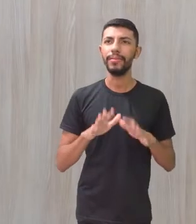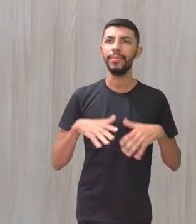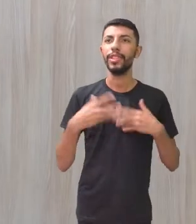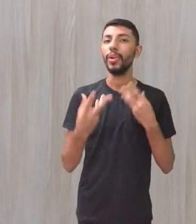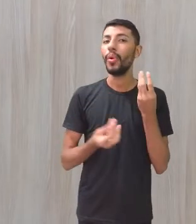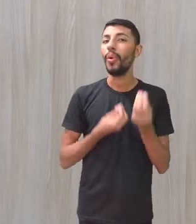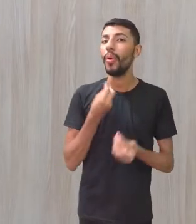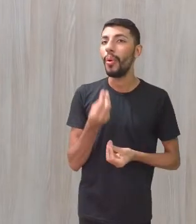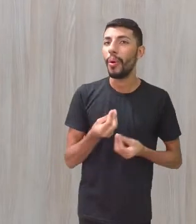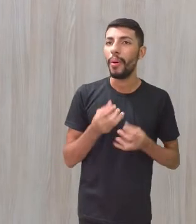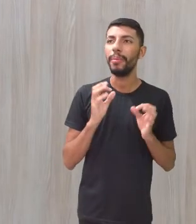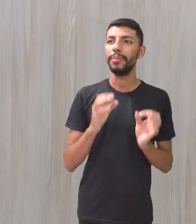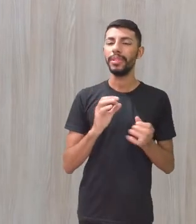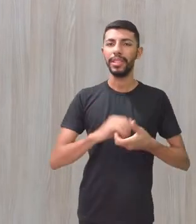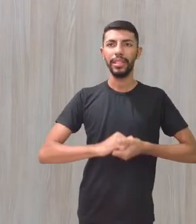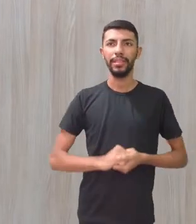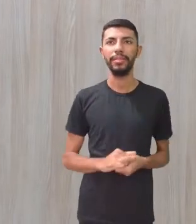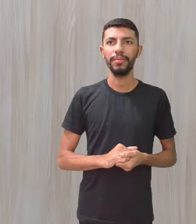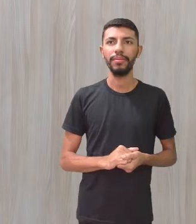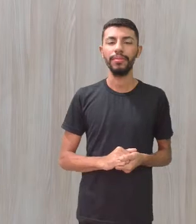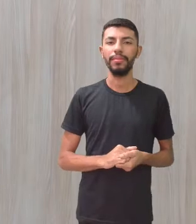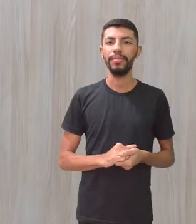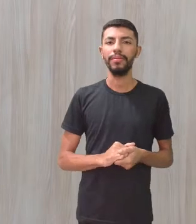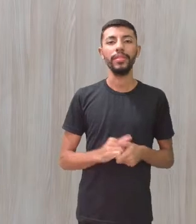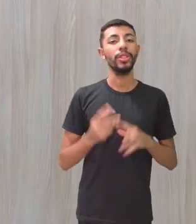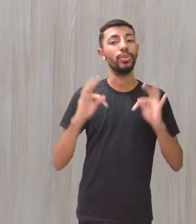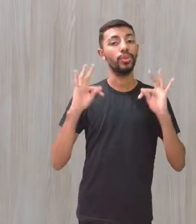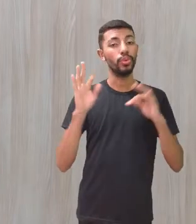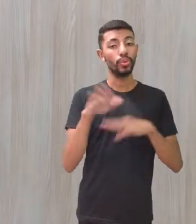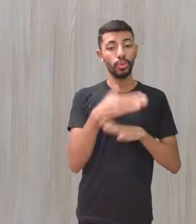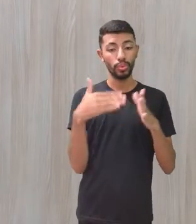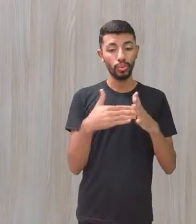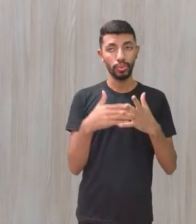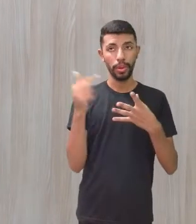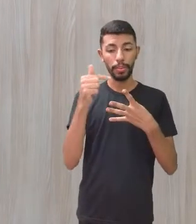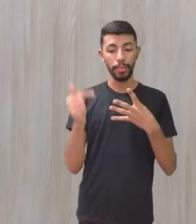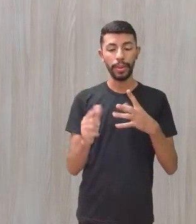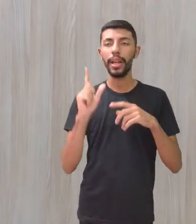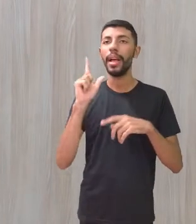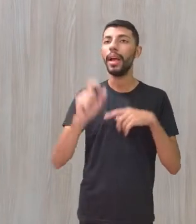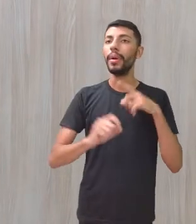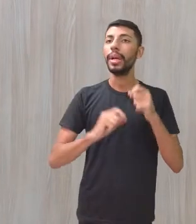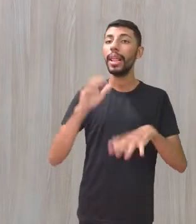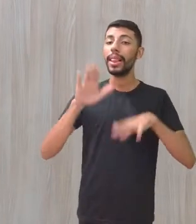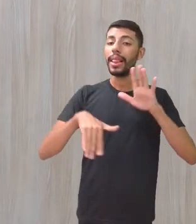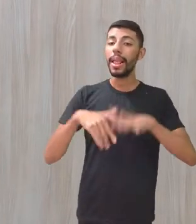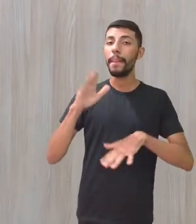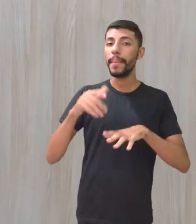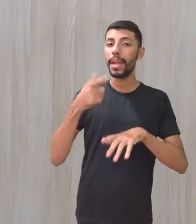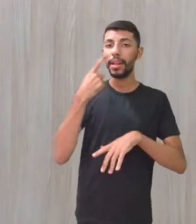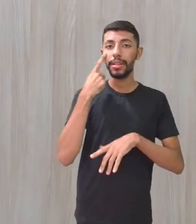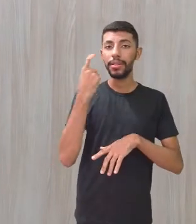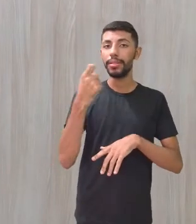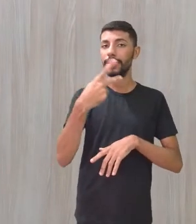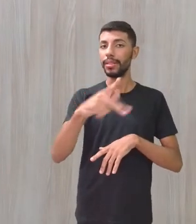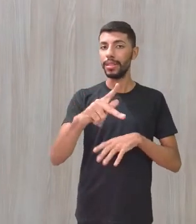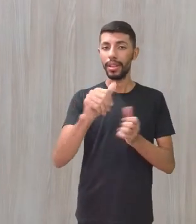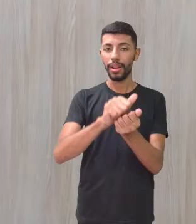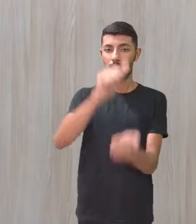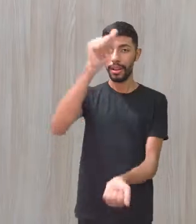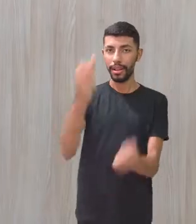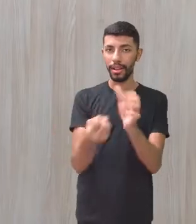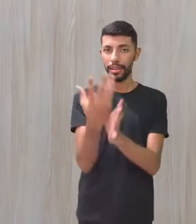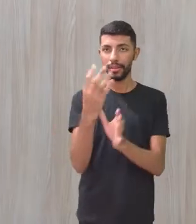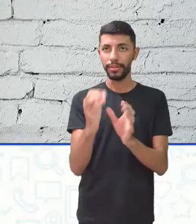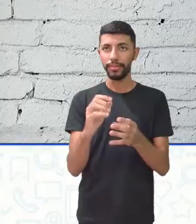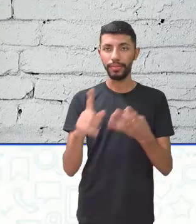de que determinado comportamento é equivocado. Então, tudo isso depende aí da intenção de quem faz o cartaz. Qual